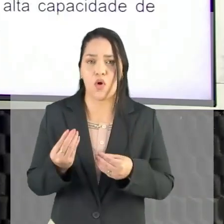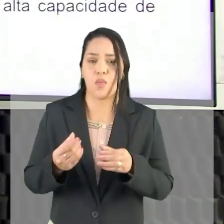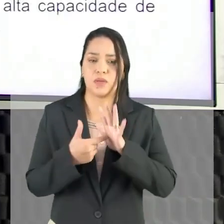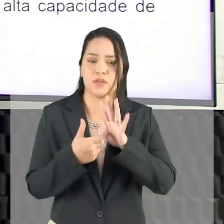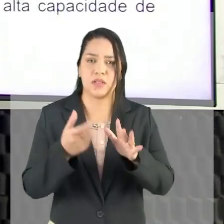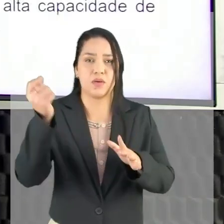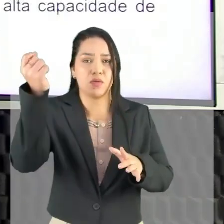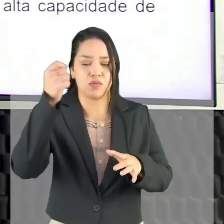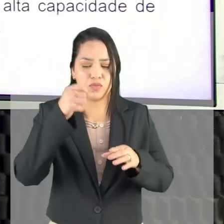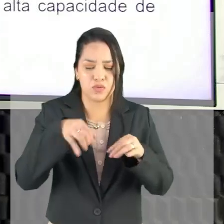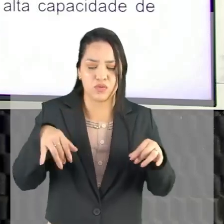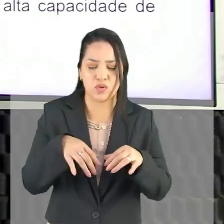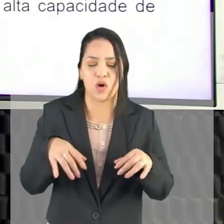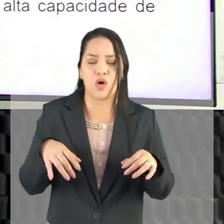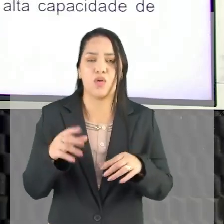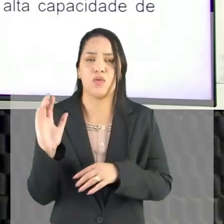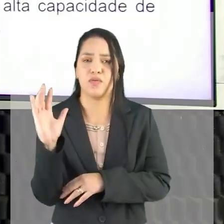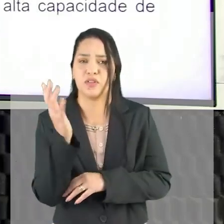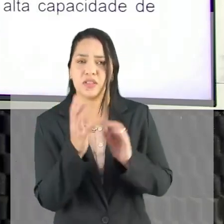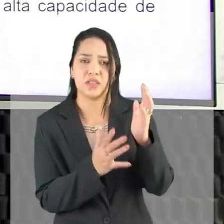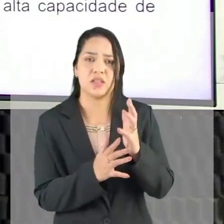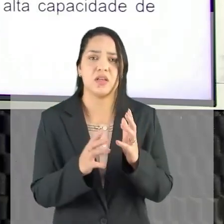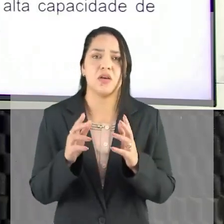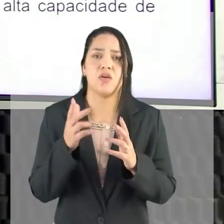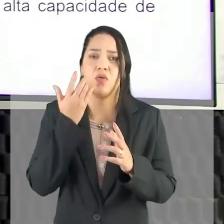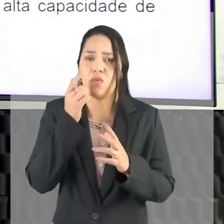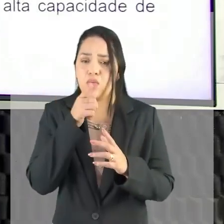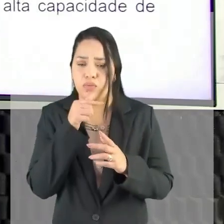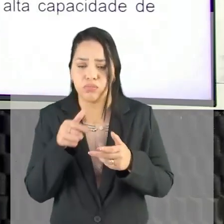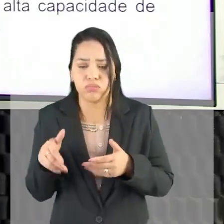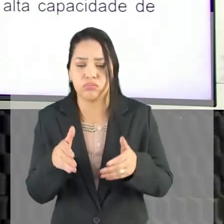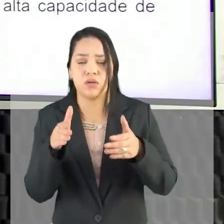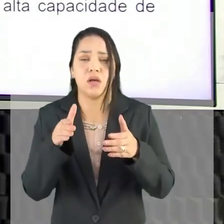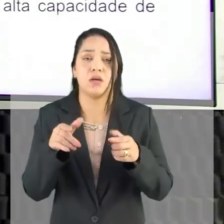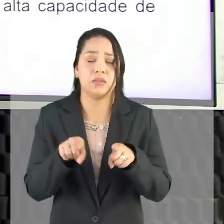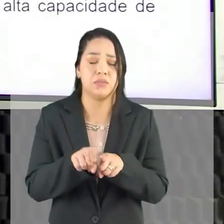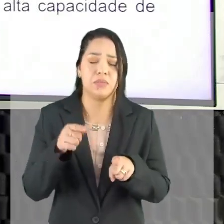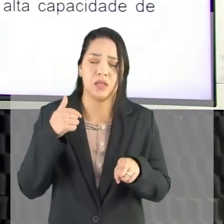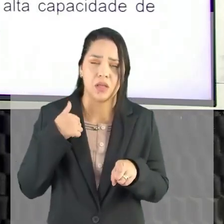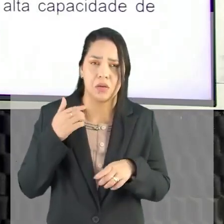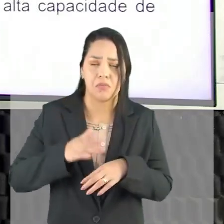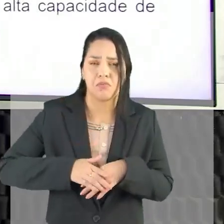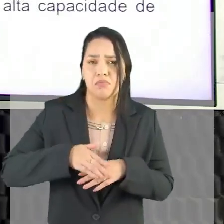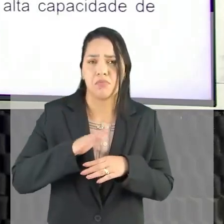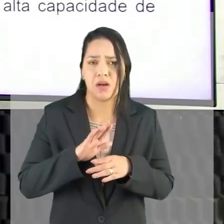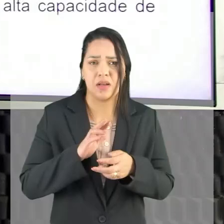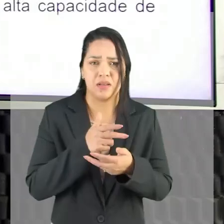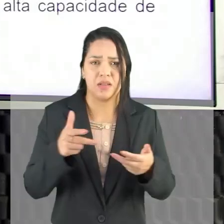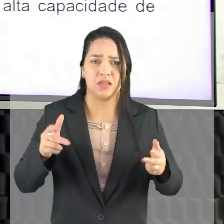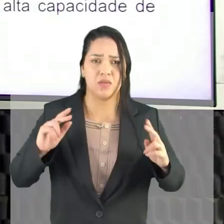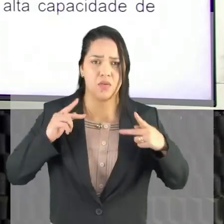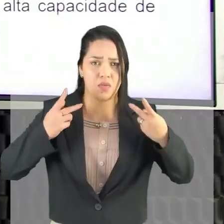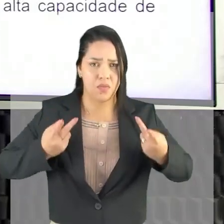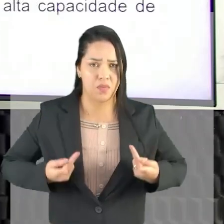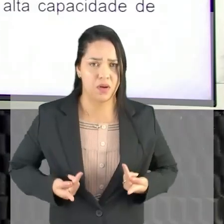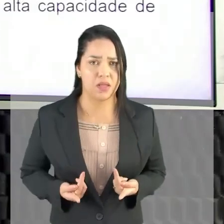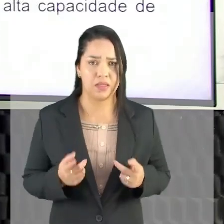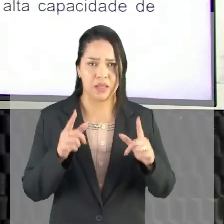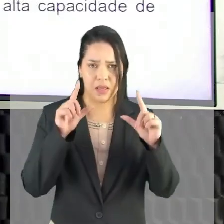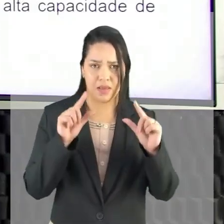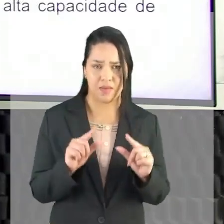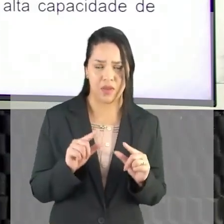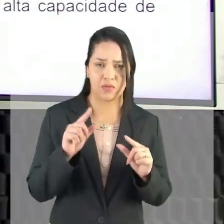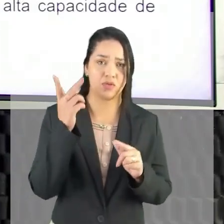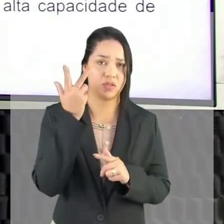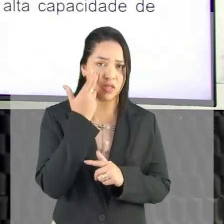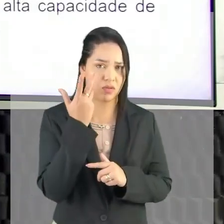exposição do solo, vegetação, hidrografia, quanto mais eu aloco elementos humanos e menos